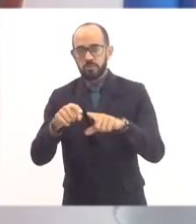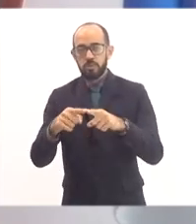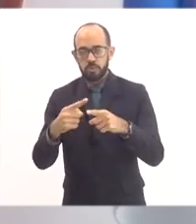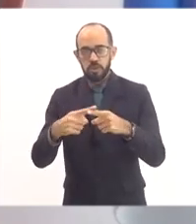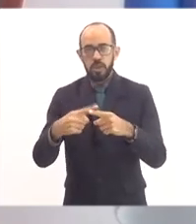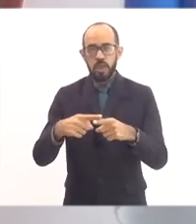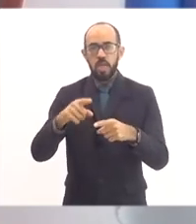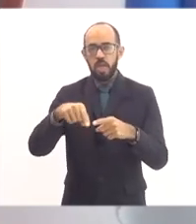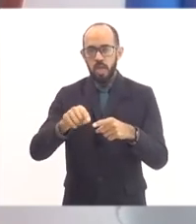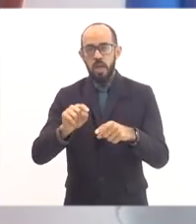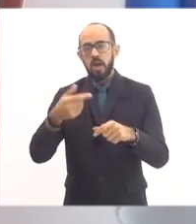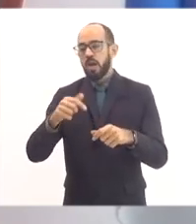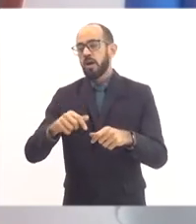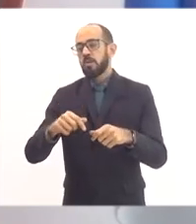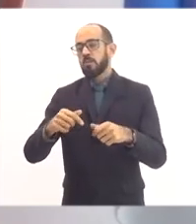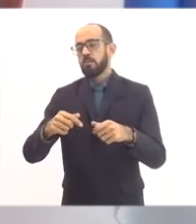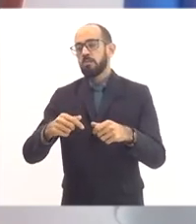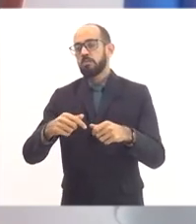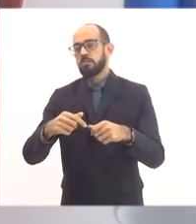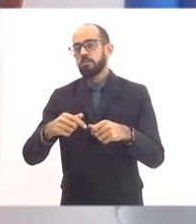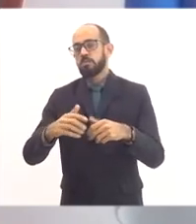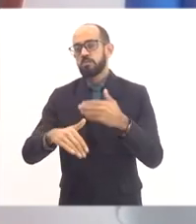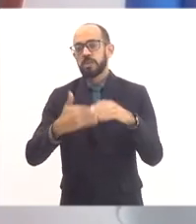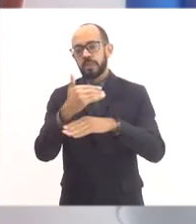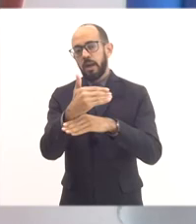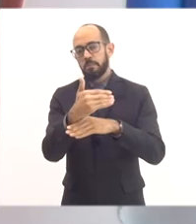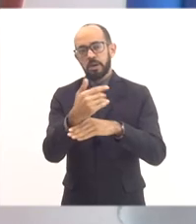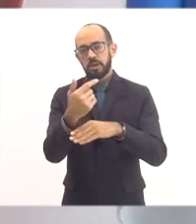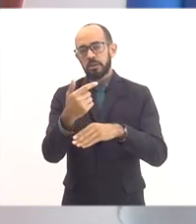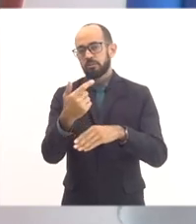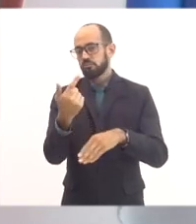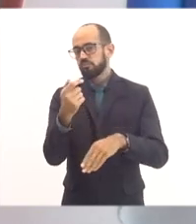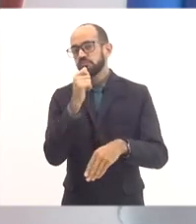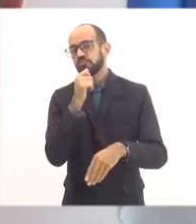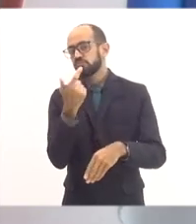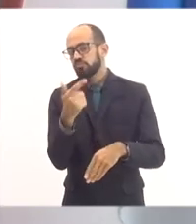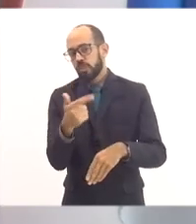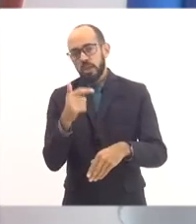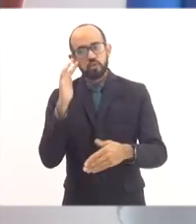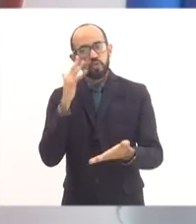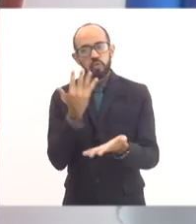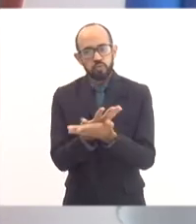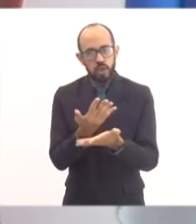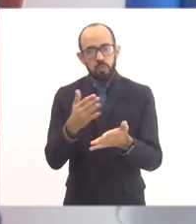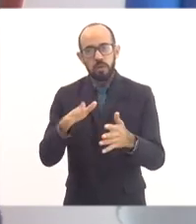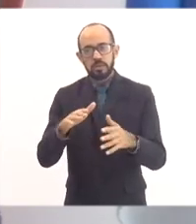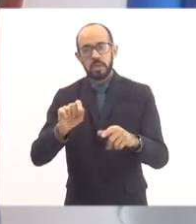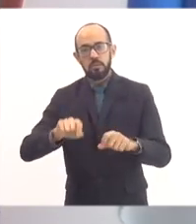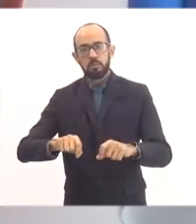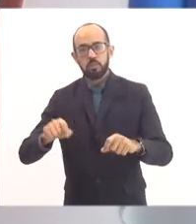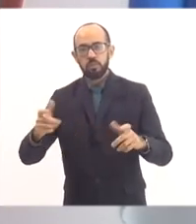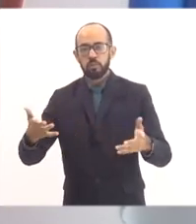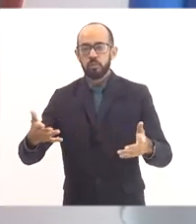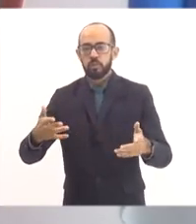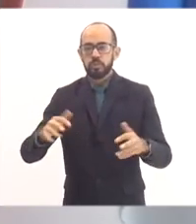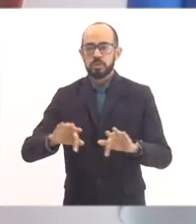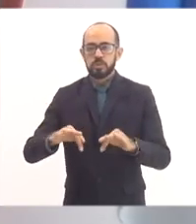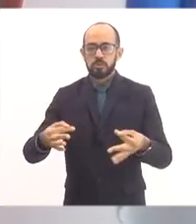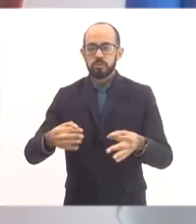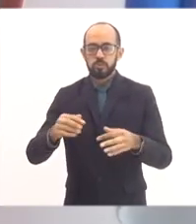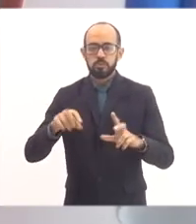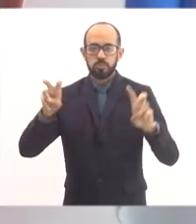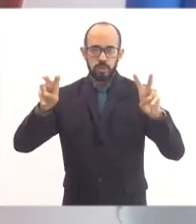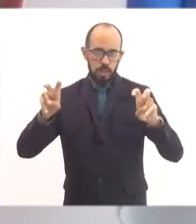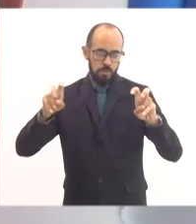não tem solução. Obviamente que a gente está num ano eleitoral e seria leviano da nossa parte não ver um auditório numa temática que é nossa e